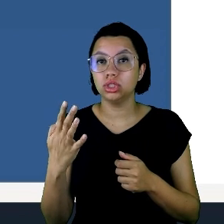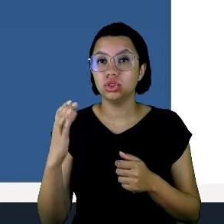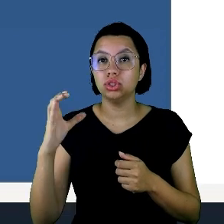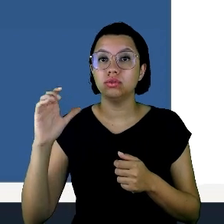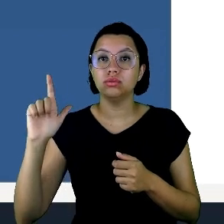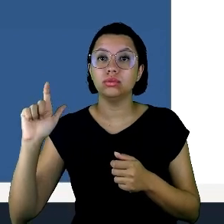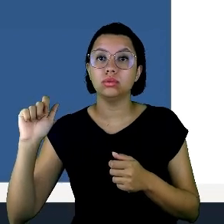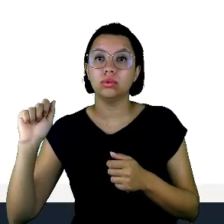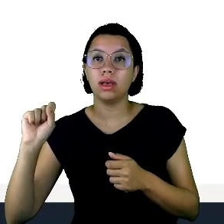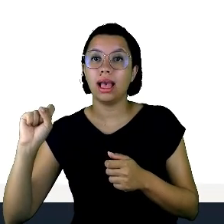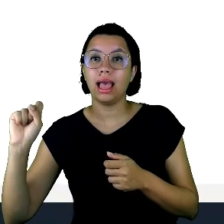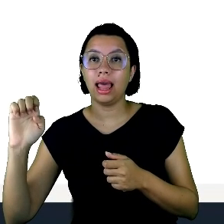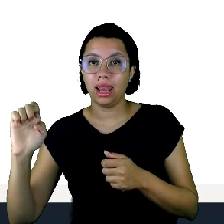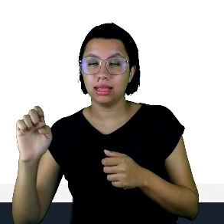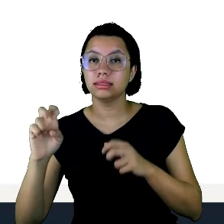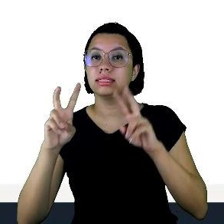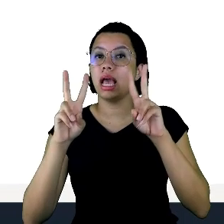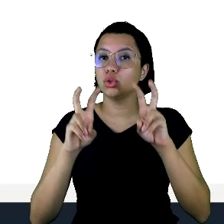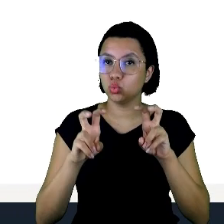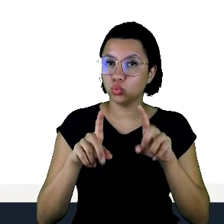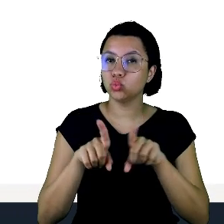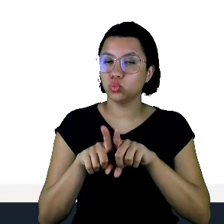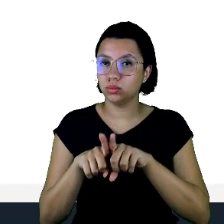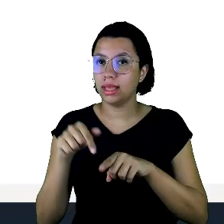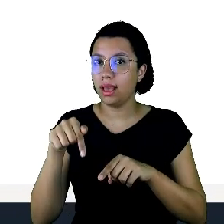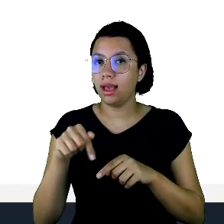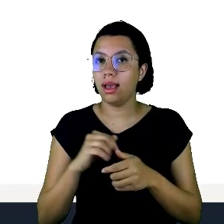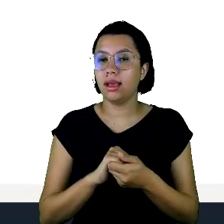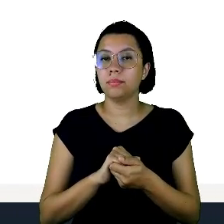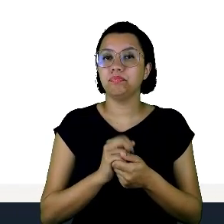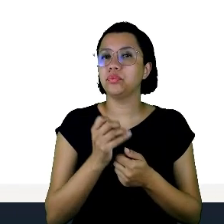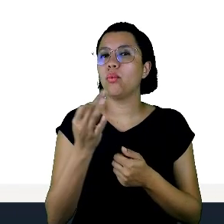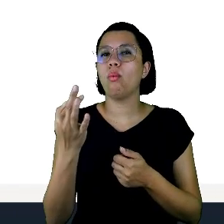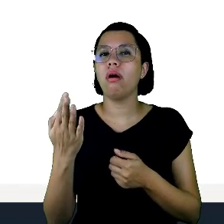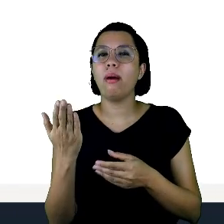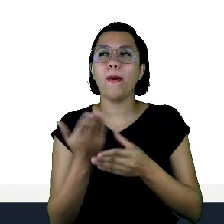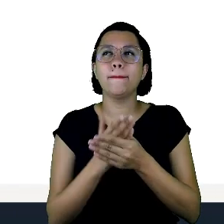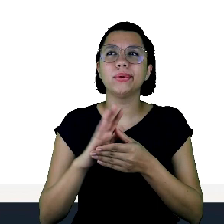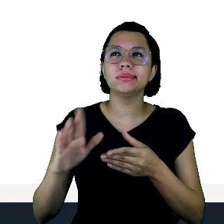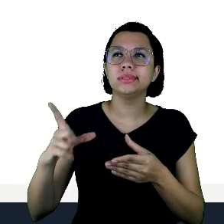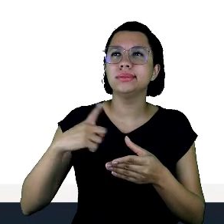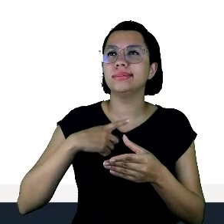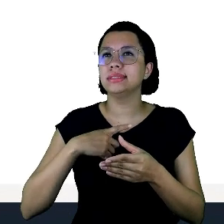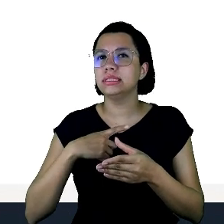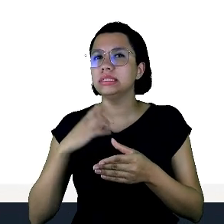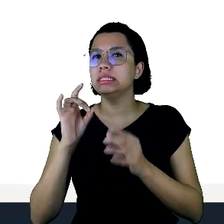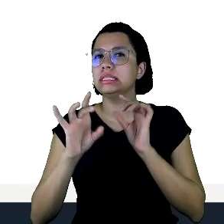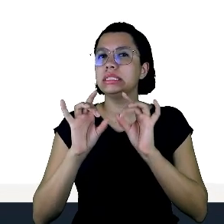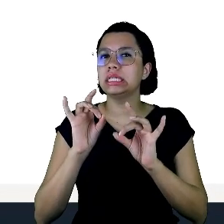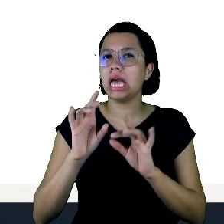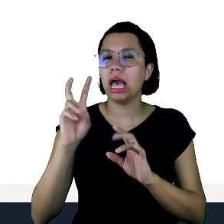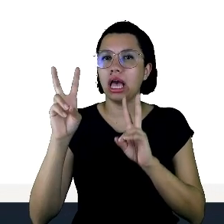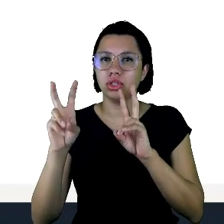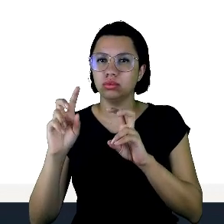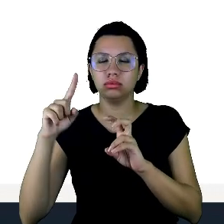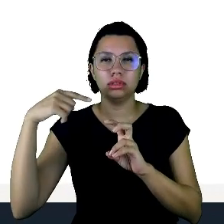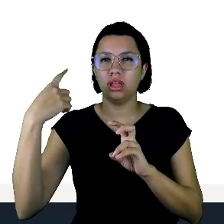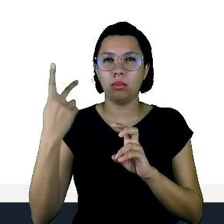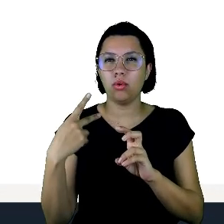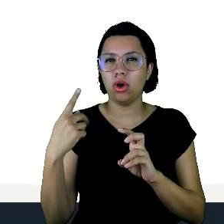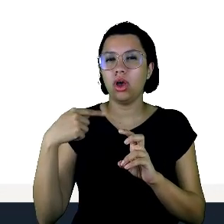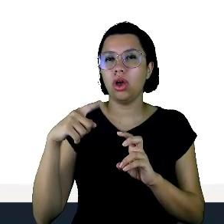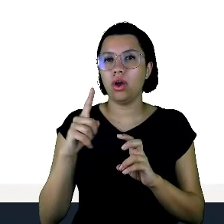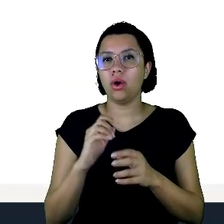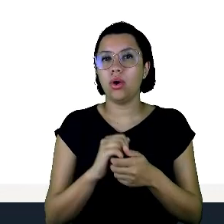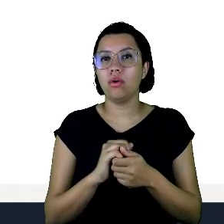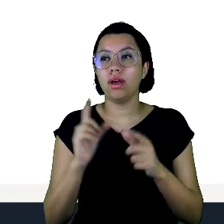Temos o quantitativo por classe e assunto, que aqui é quantos processos tem em cada assunto.